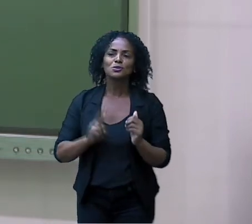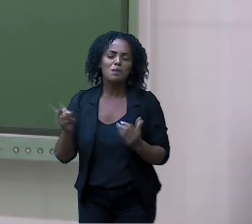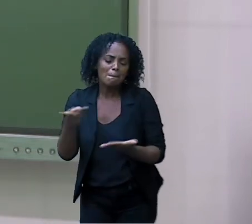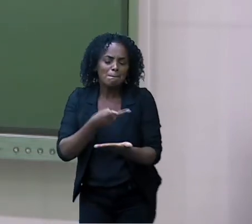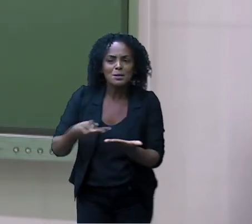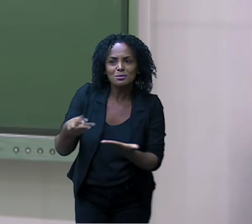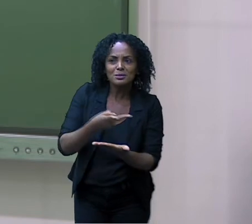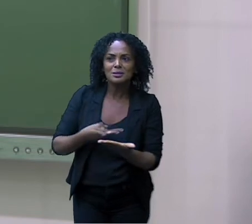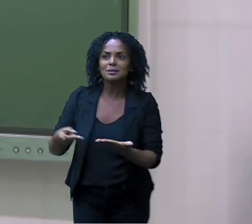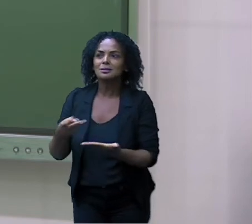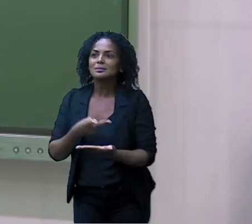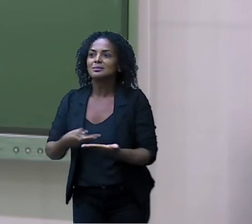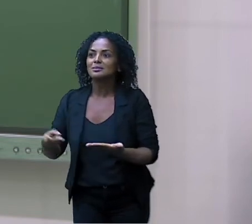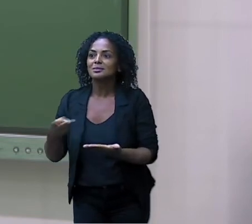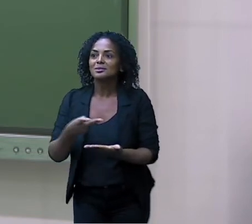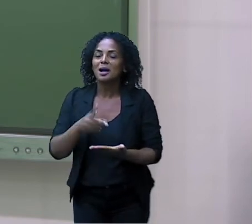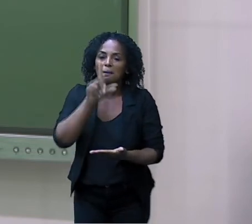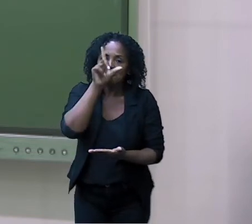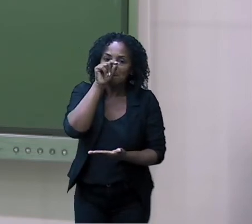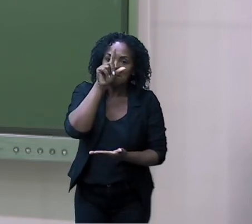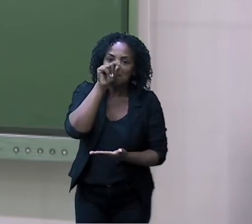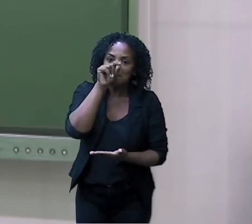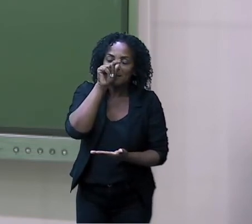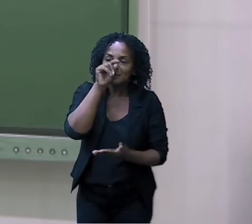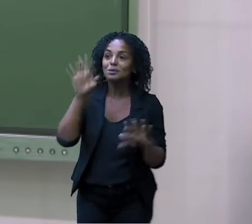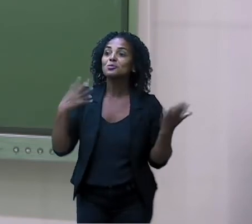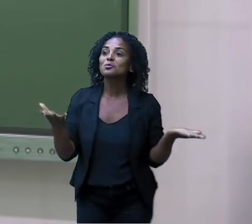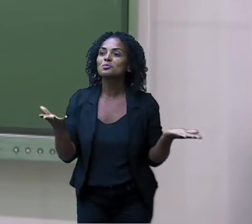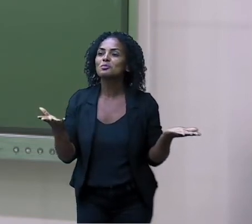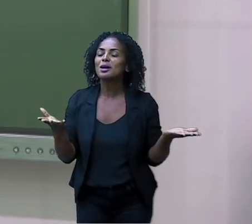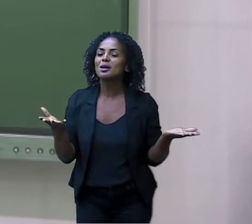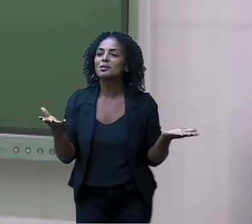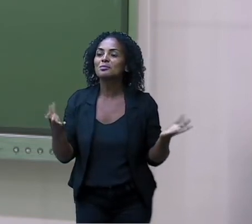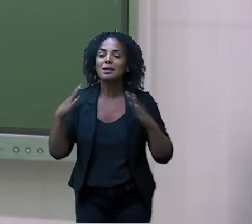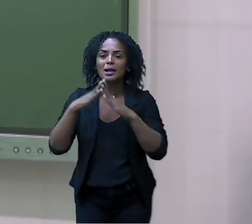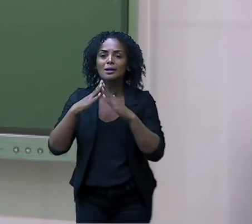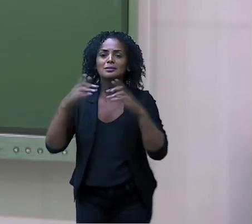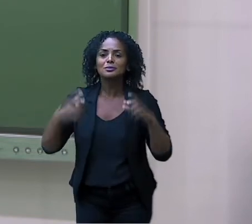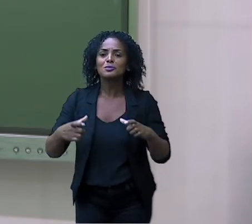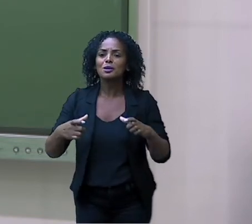para o próximo. Aqui. Esse se abriu várias vezes.